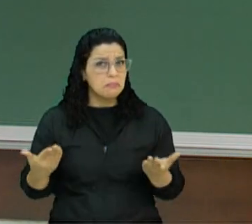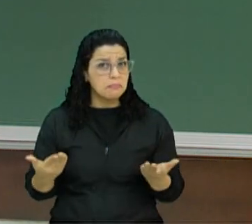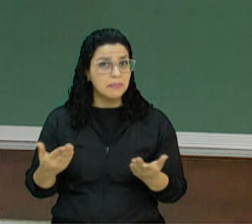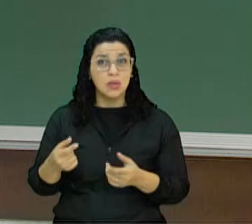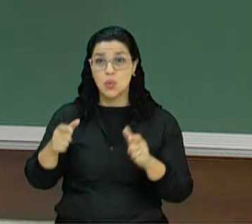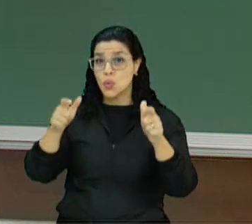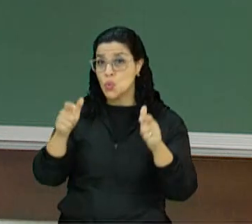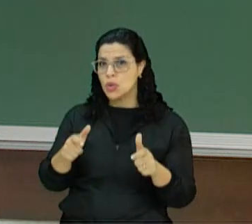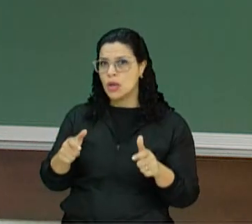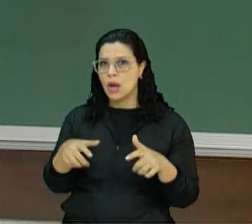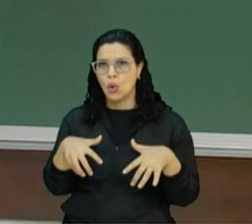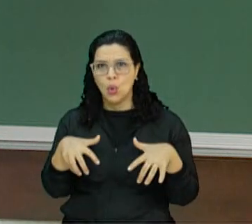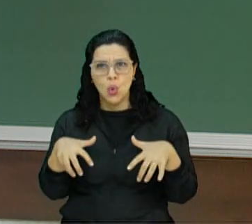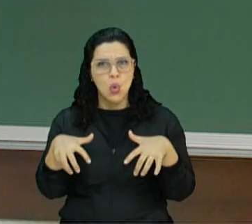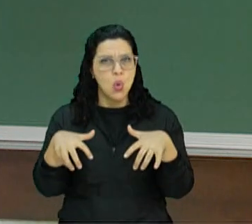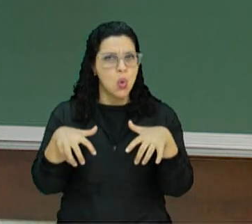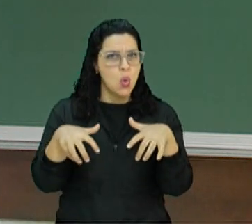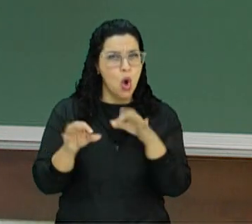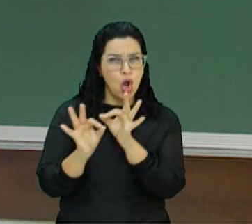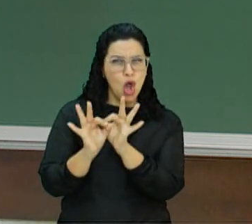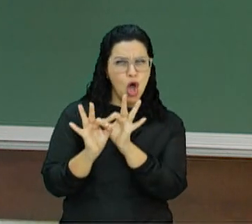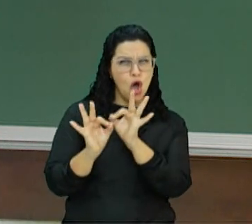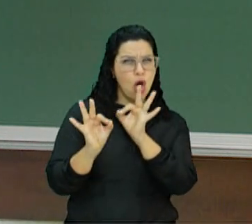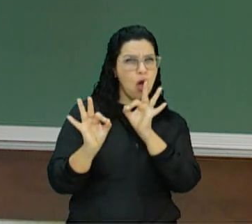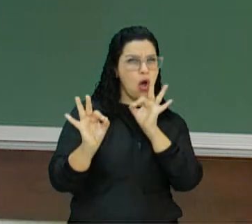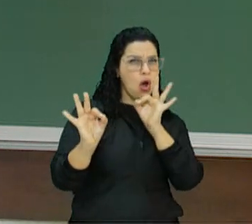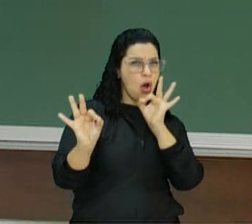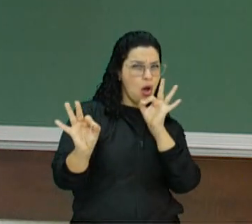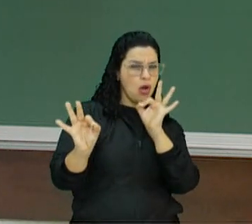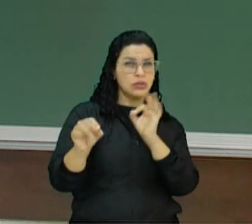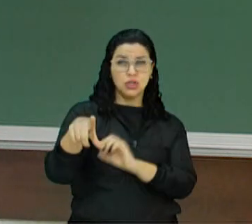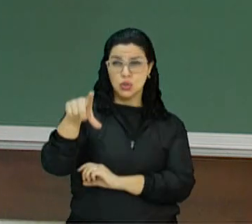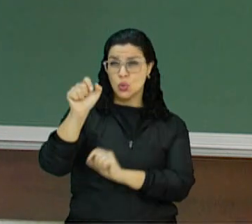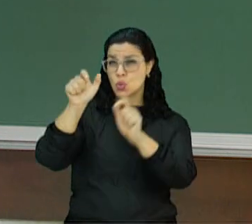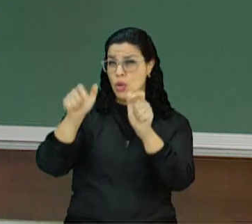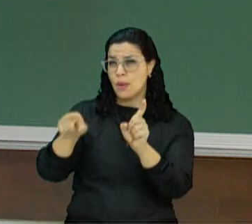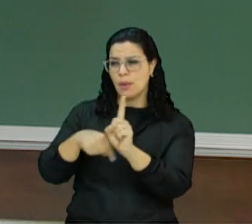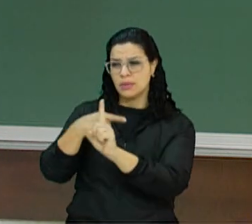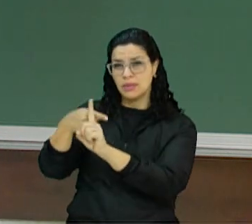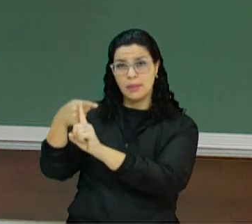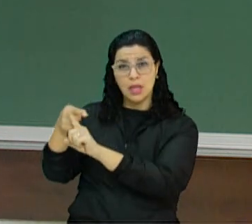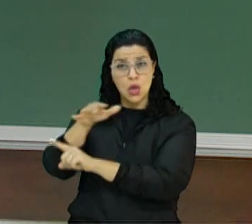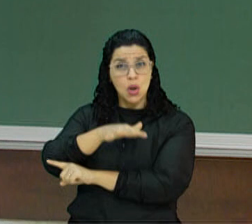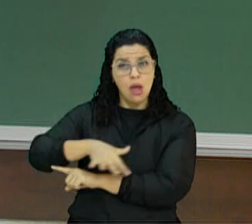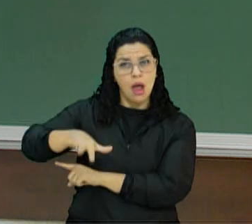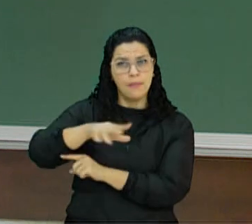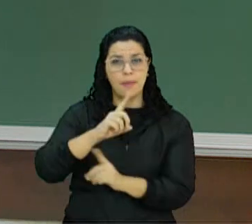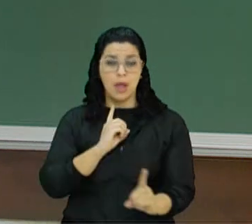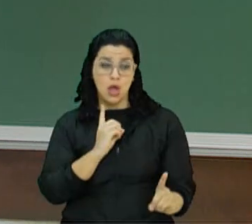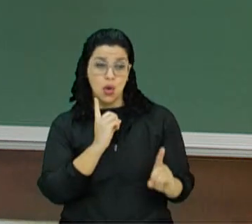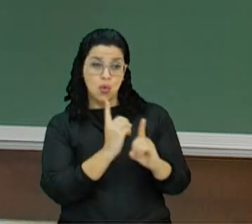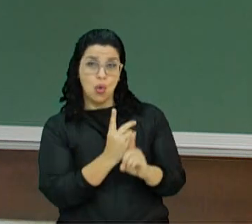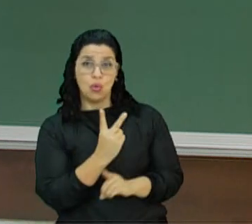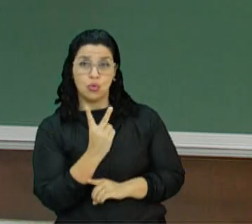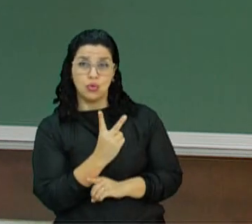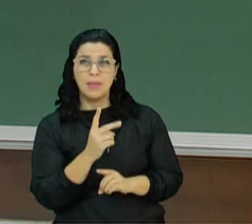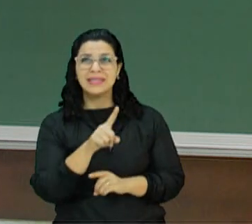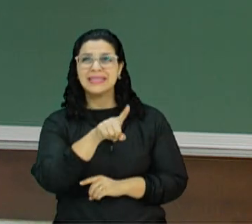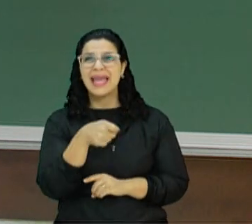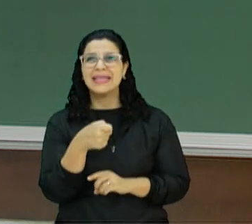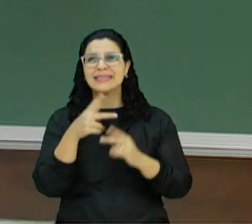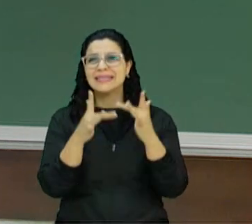Um lugar macabro e afastado. A escolha do cemitério como cenário entre um reencontro entre